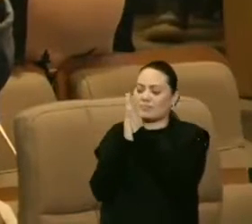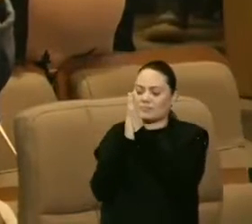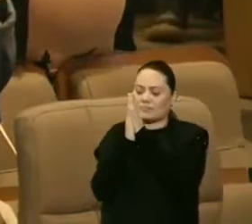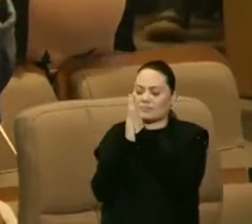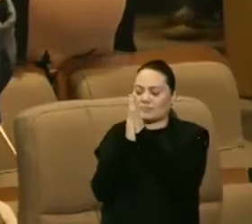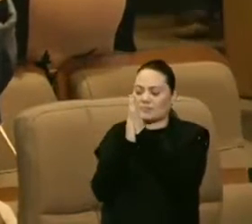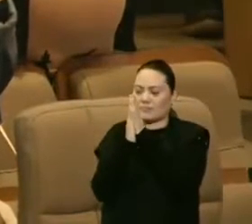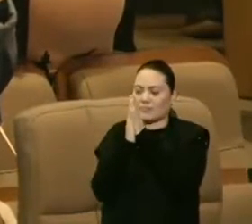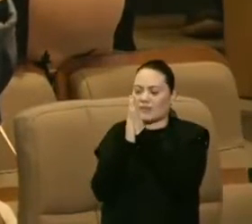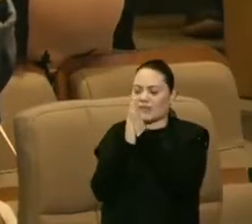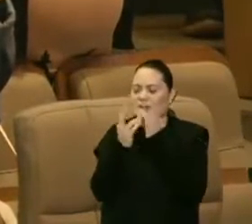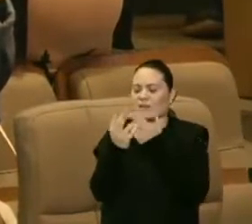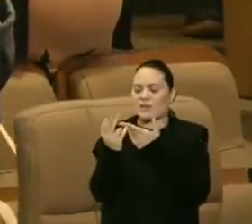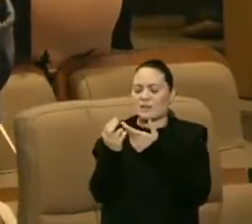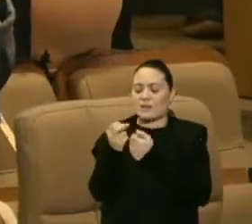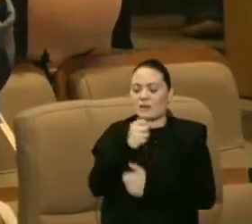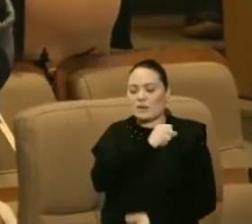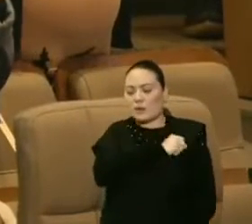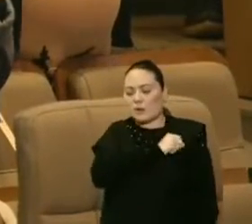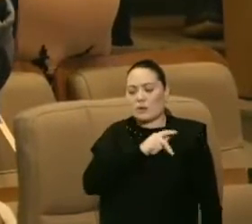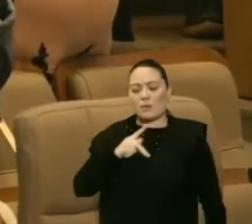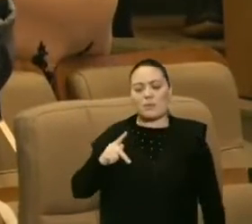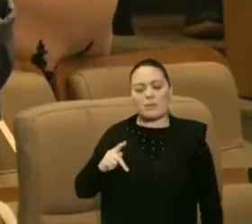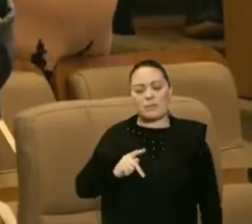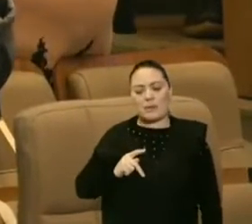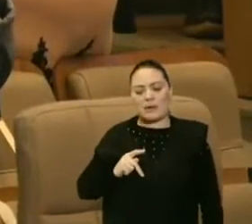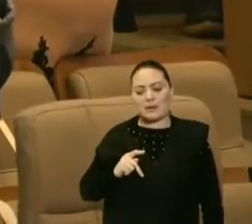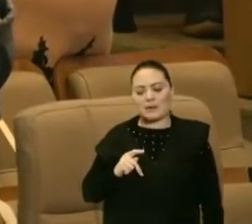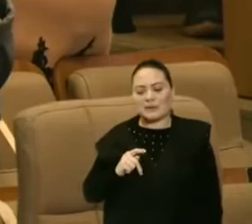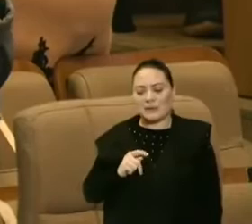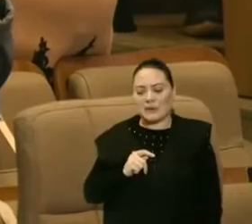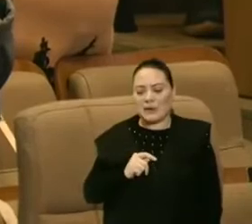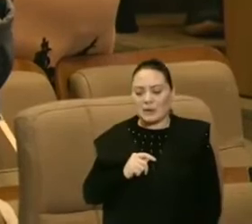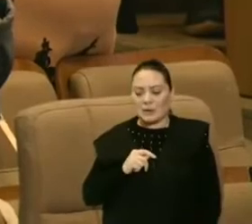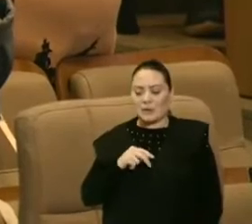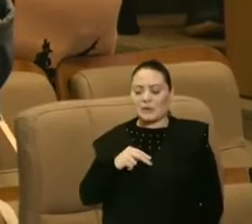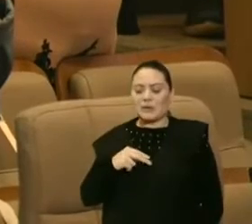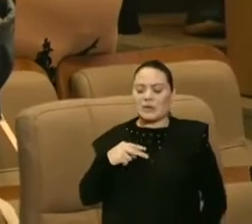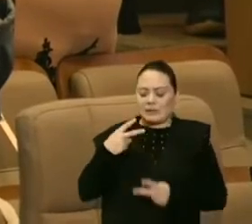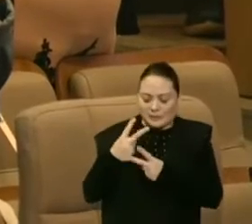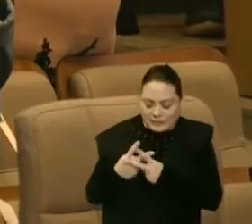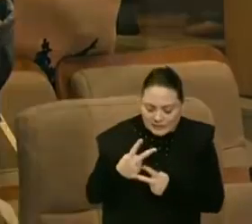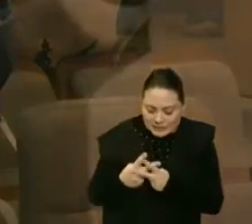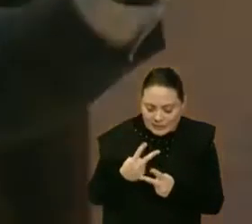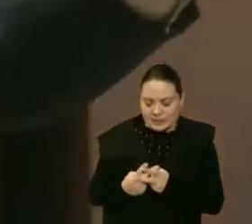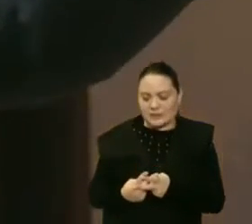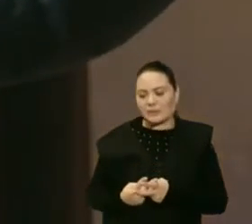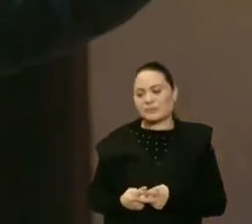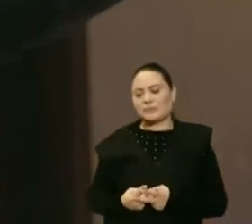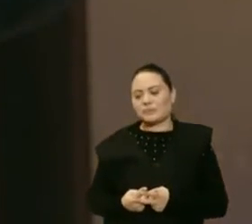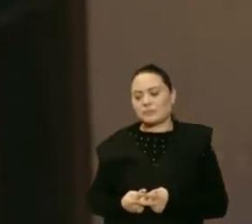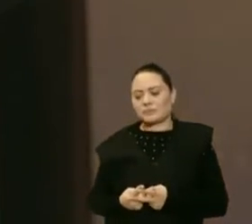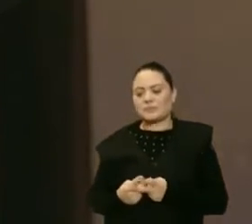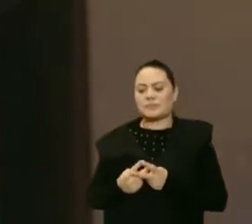assim como Paulo e Silas experimentaram a tua visitação naquele lugar.